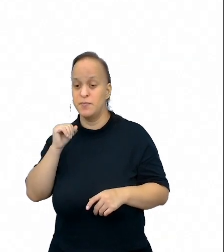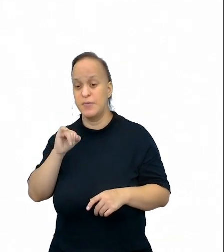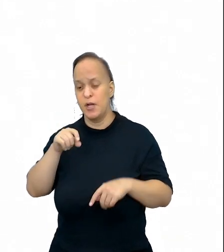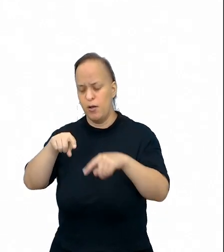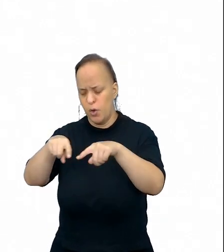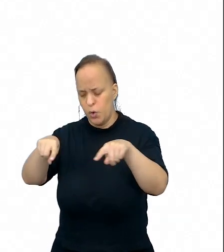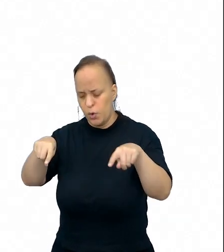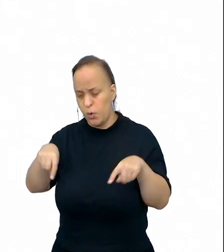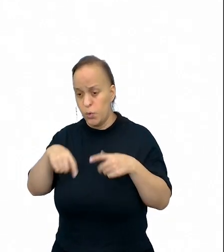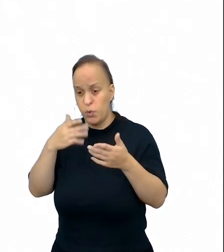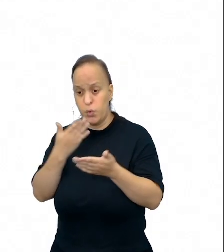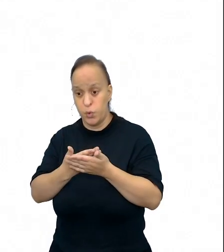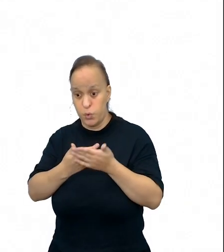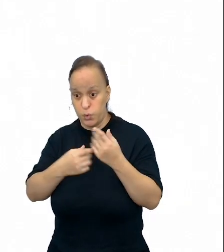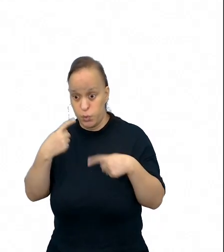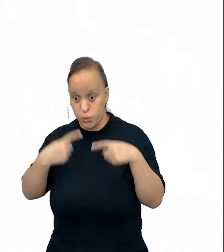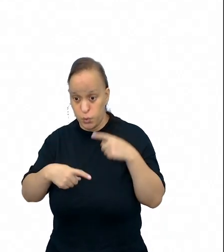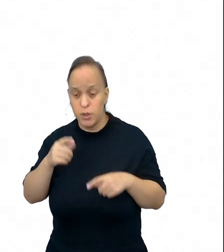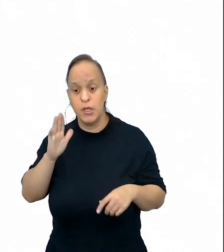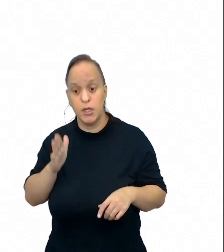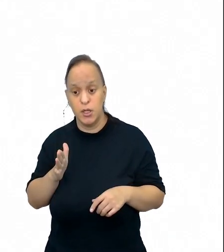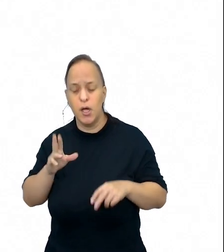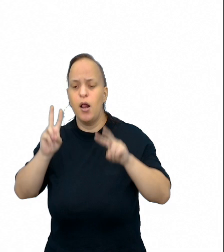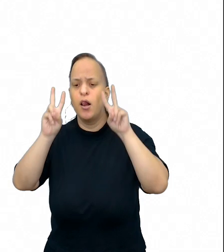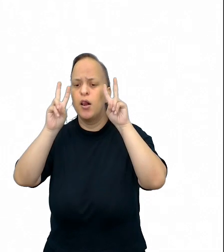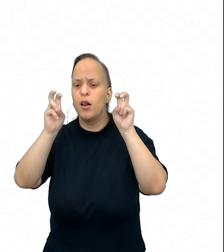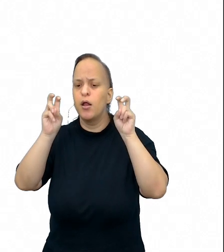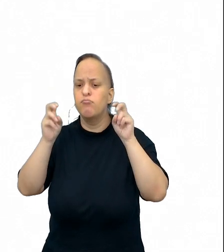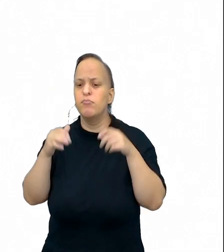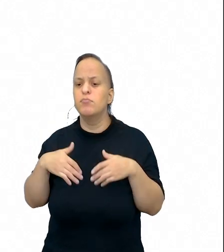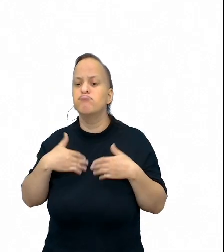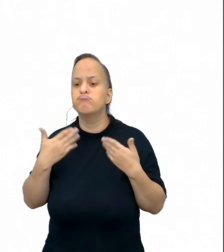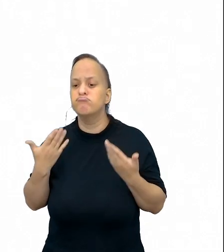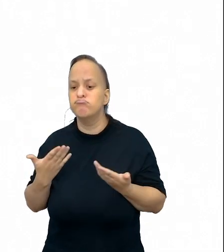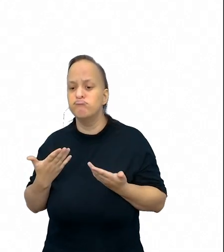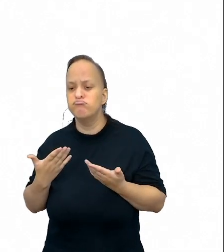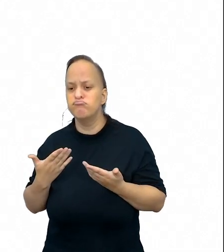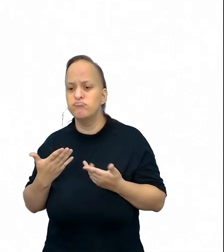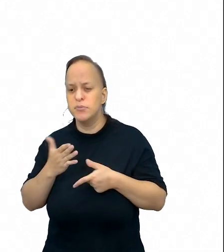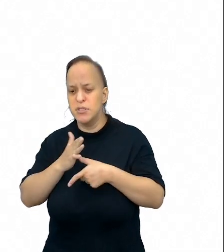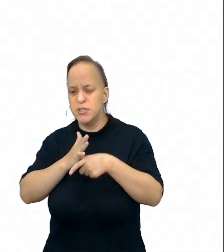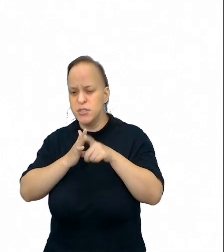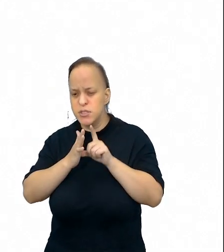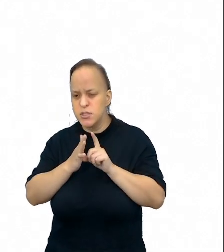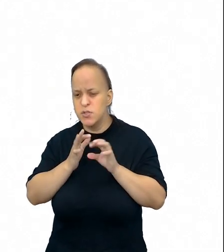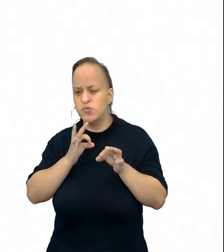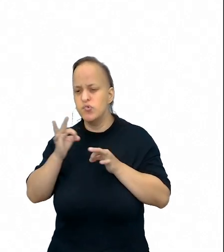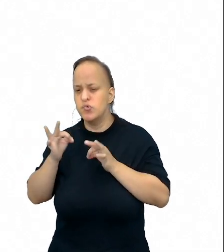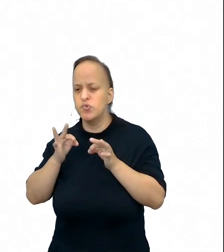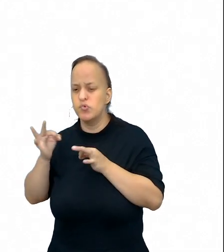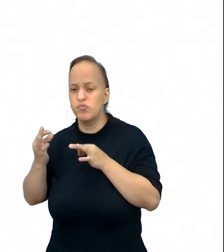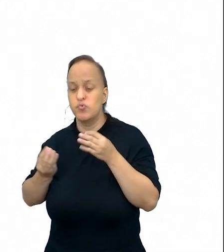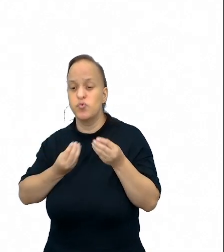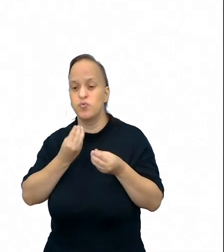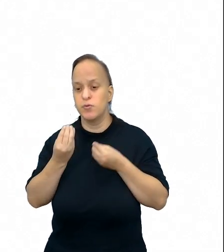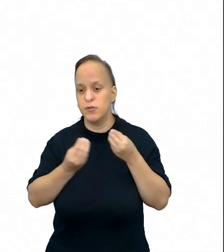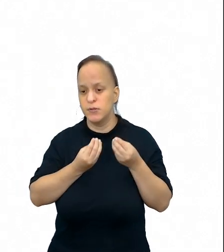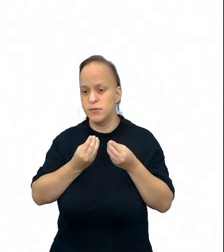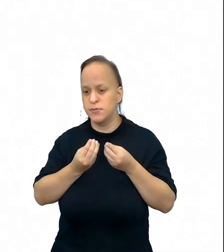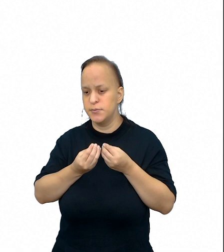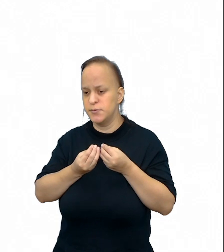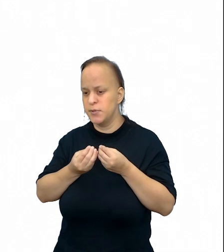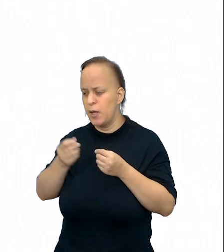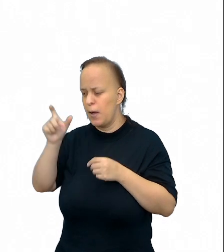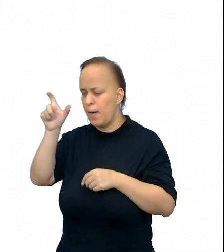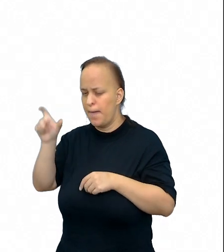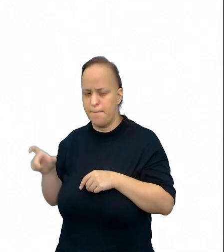foram discutidos e como que ele se preparou para isso. É importante sempre também dar uma ideia de quem serão os debatedores